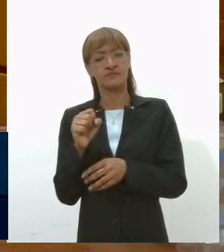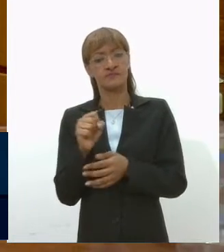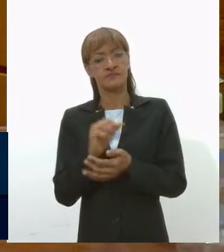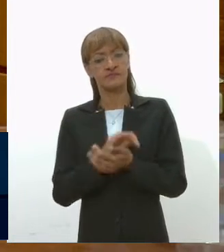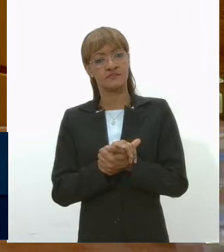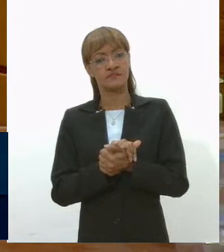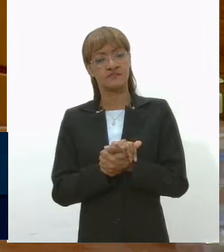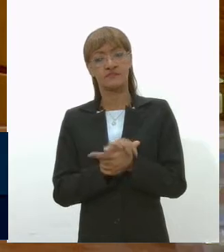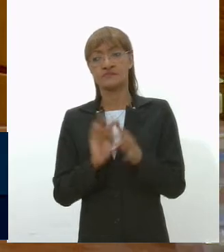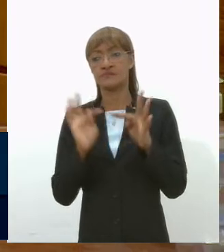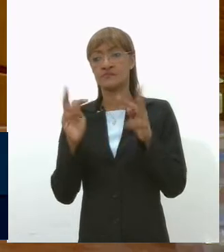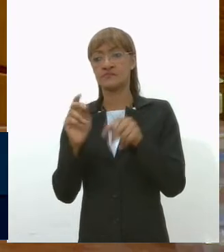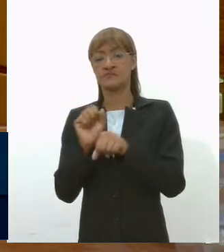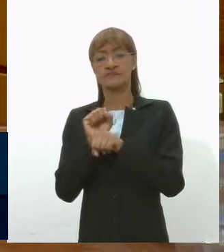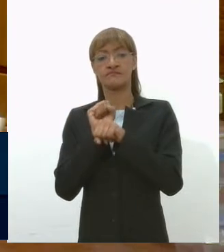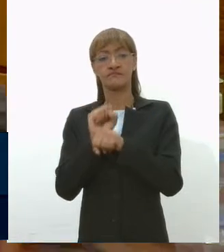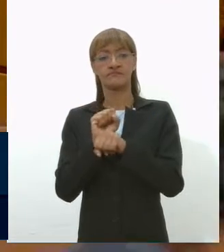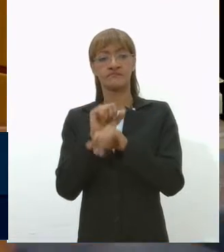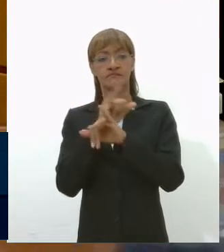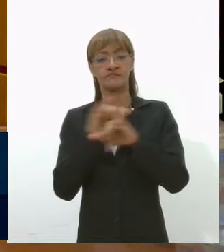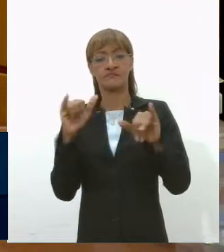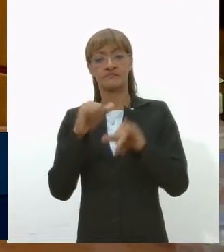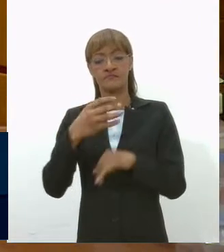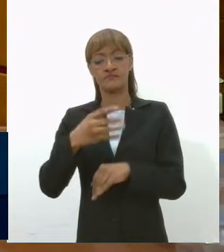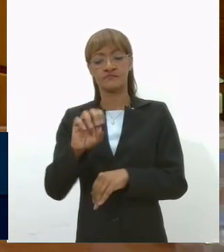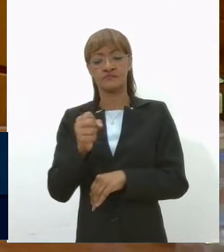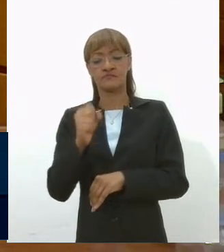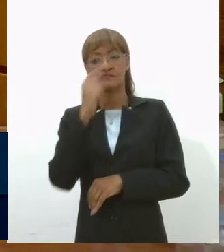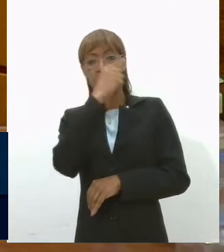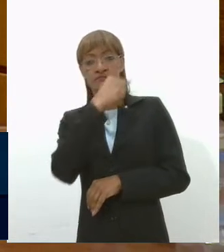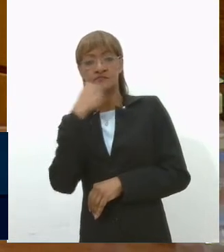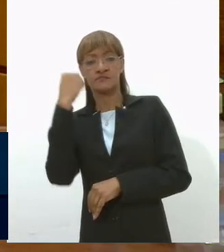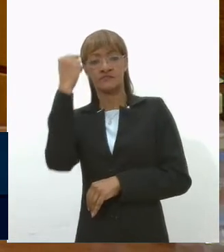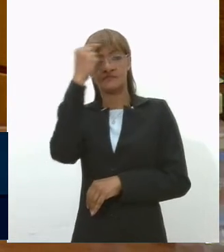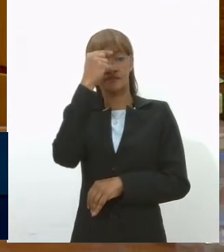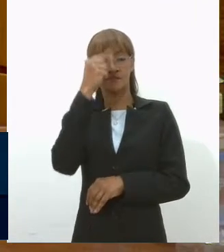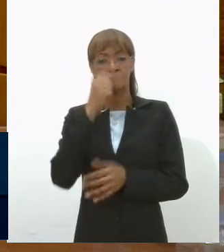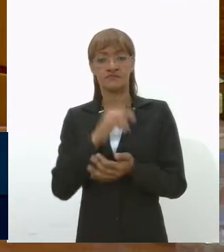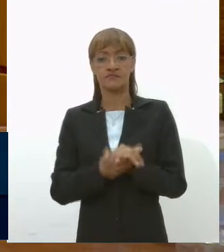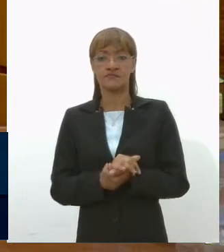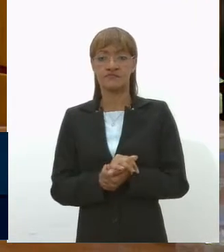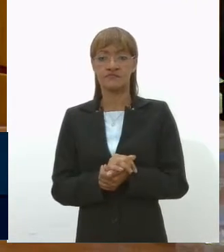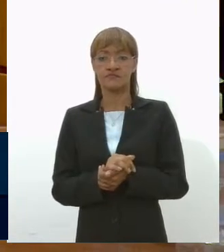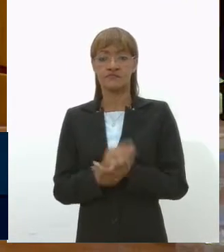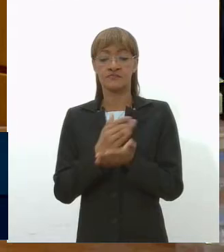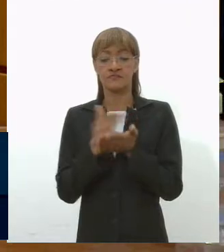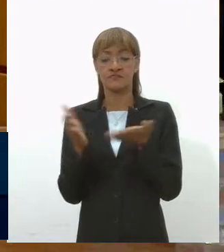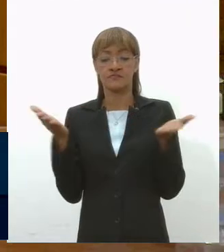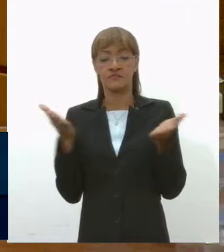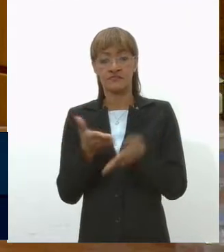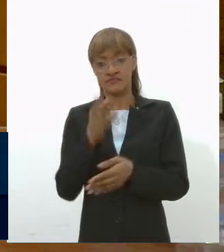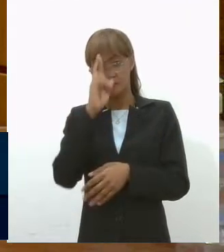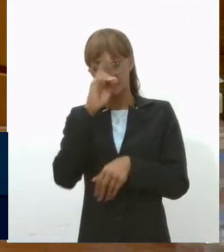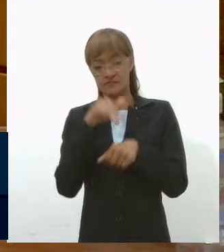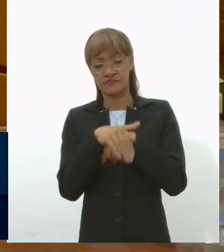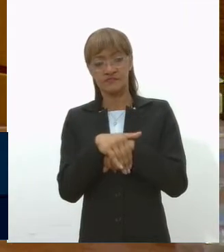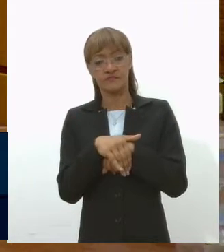em greve de advertência de 48 horas, iniciada a partir da zero hora do dia de hoje, na luta para